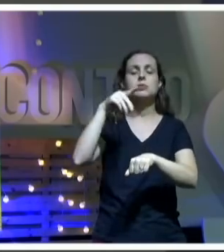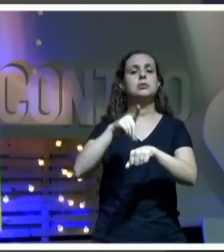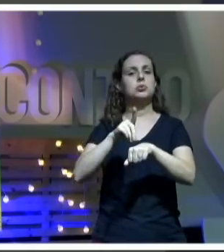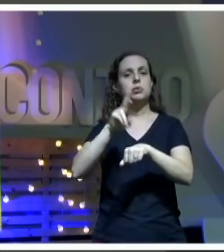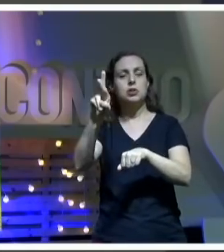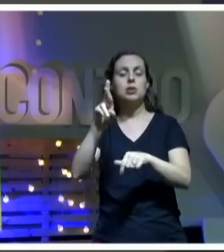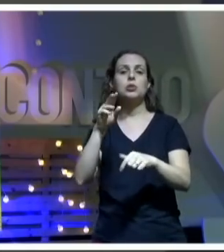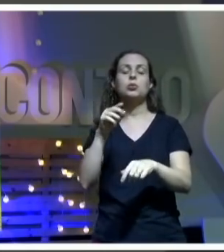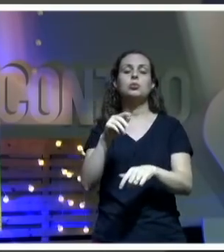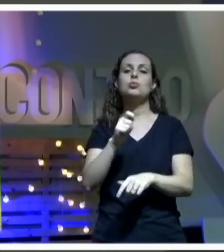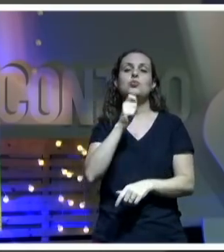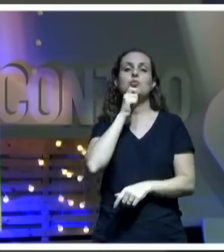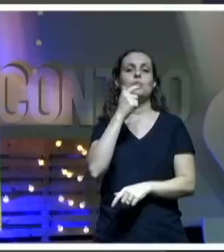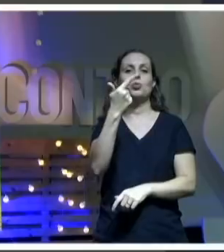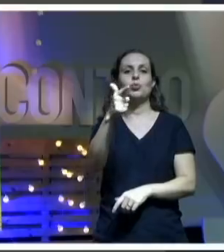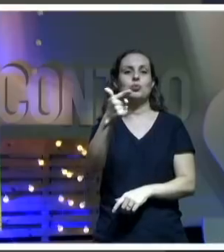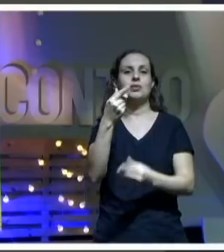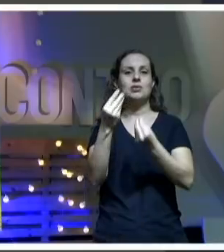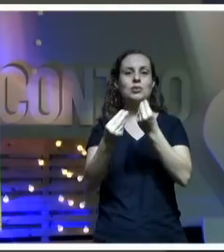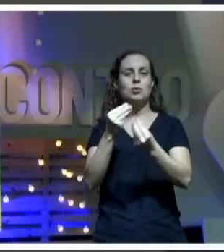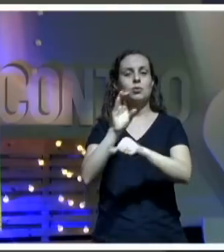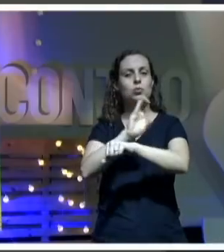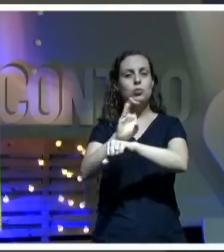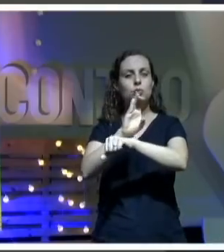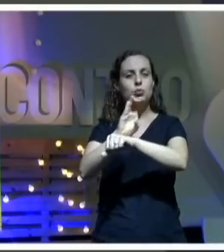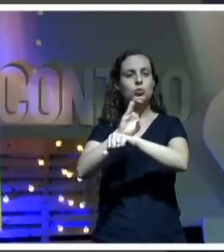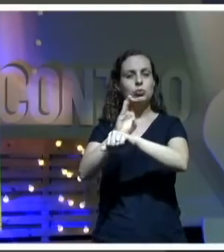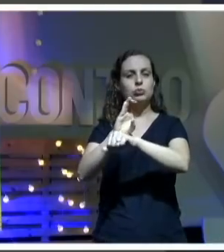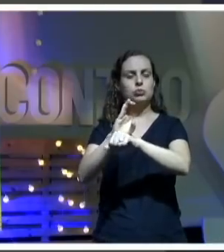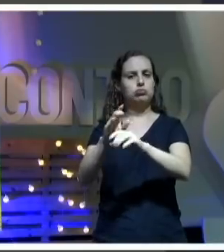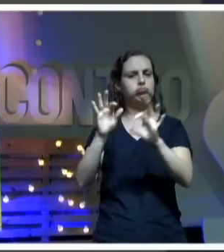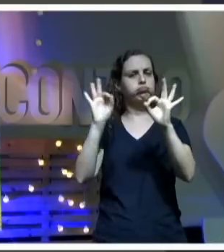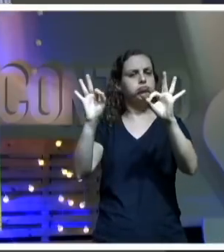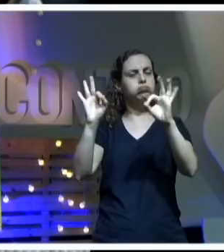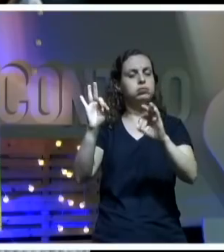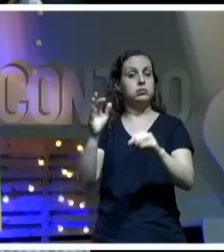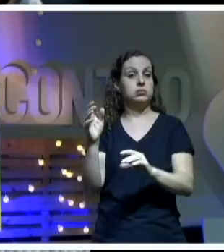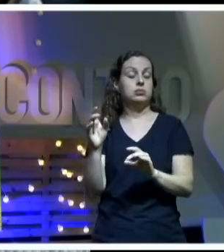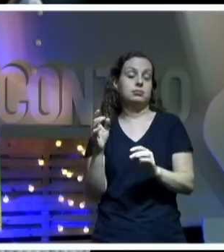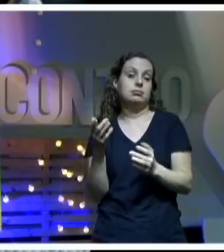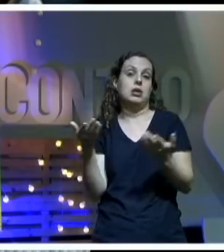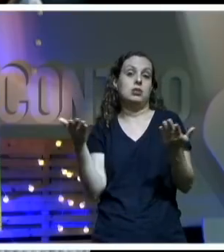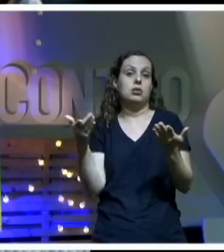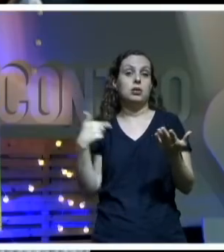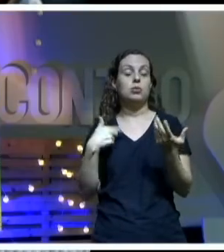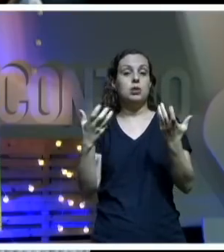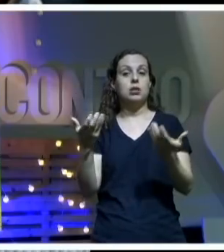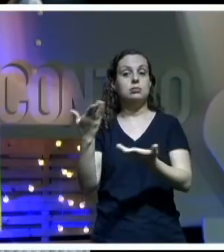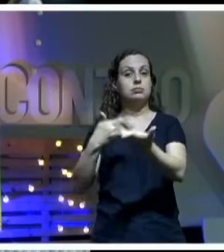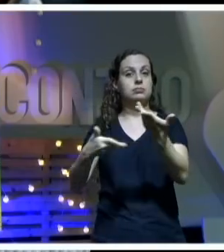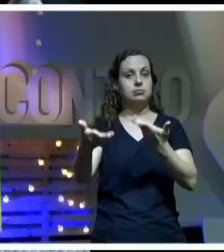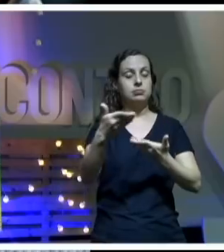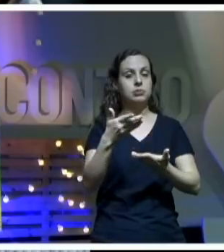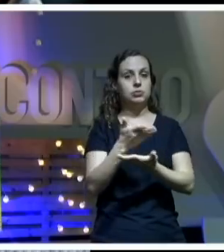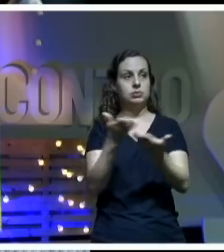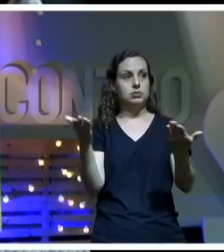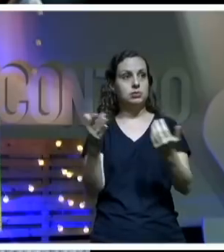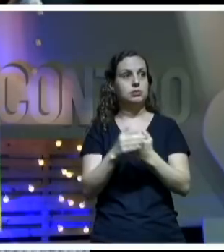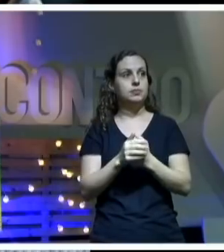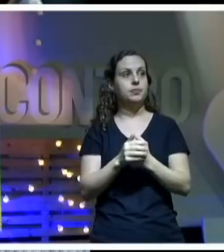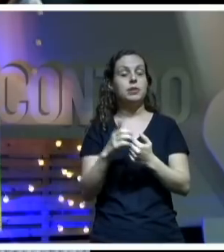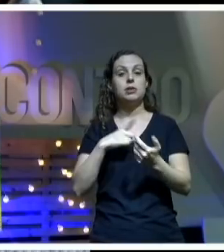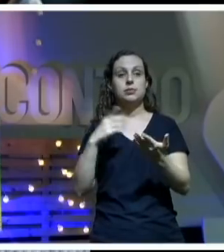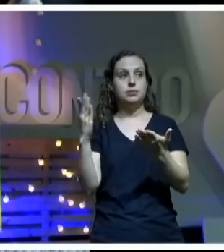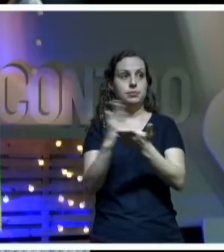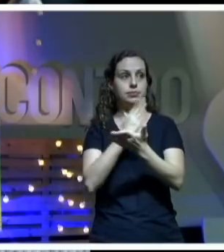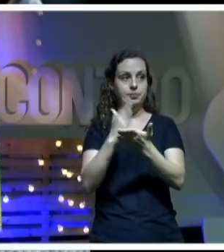e embora porque essa mudança é isso que eu quero questionar com vocês têm um livro infelizmente ainda não foi